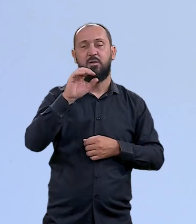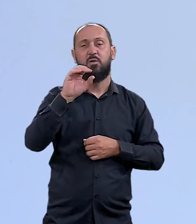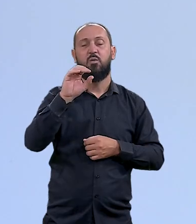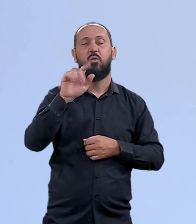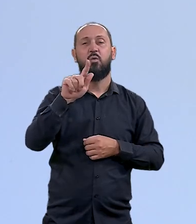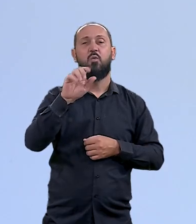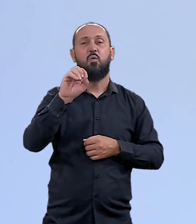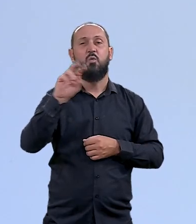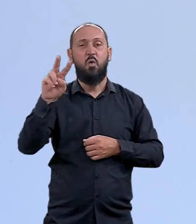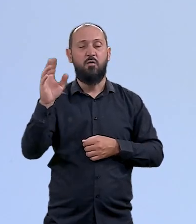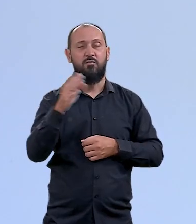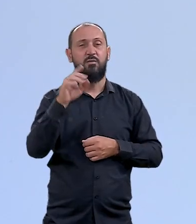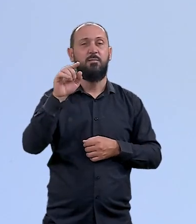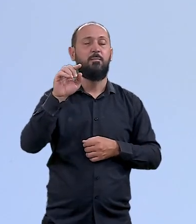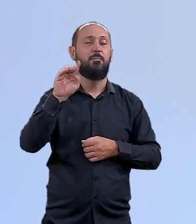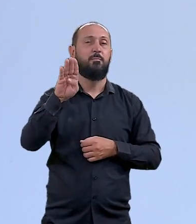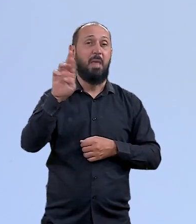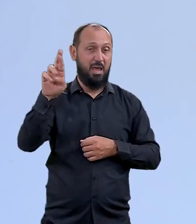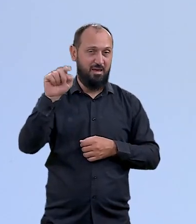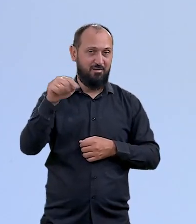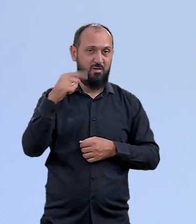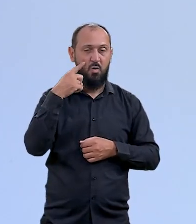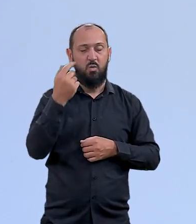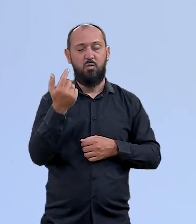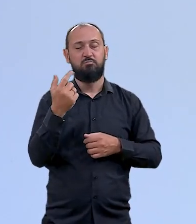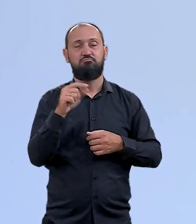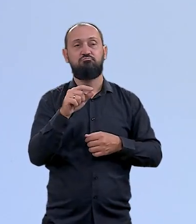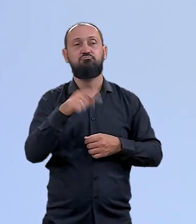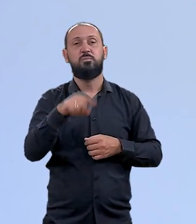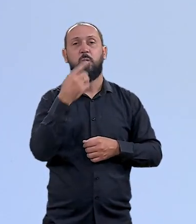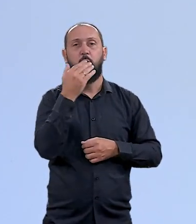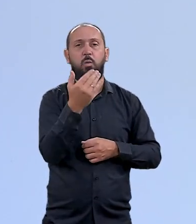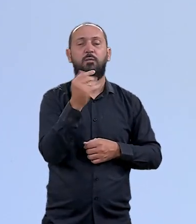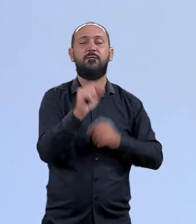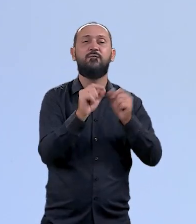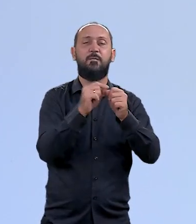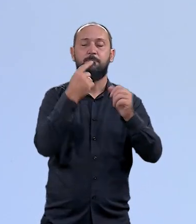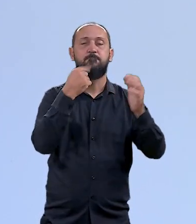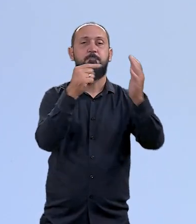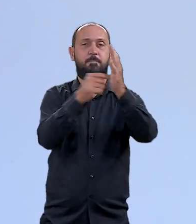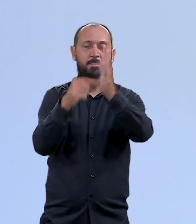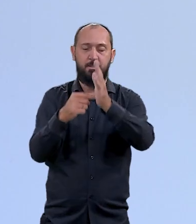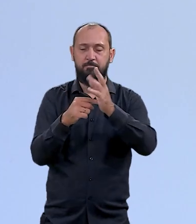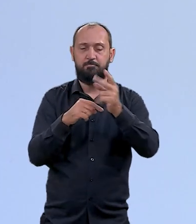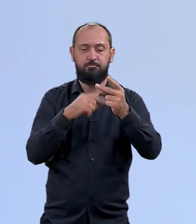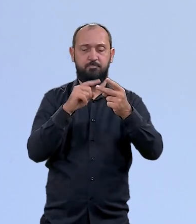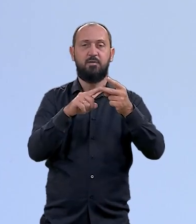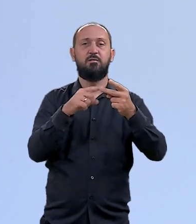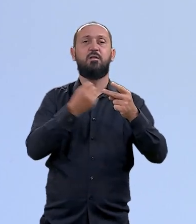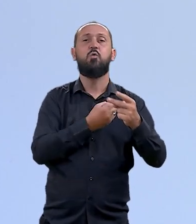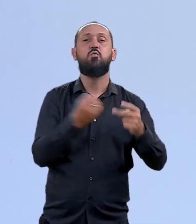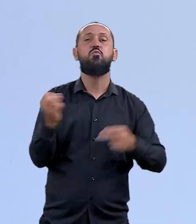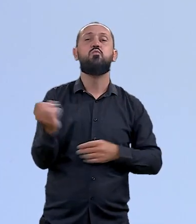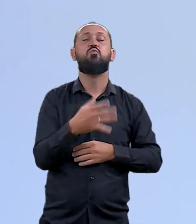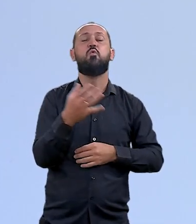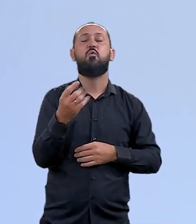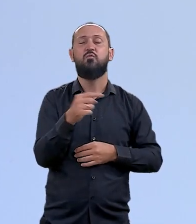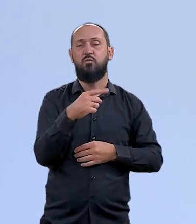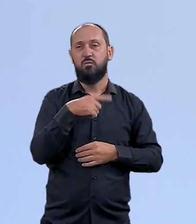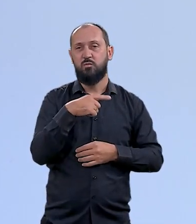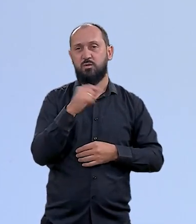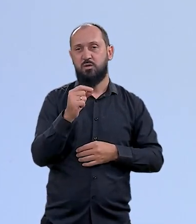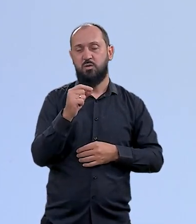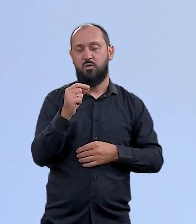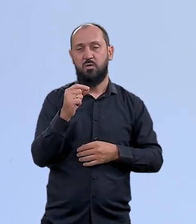que é o Sistema de Alertas contra a Desinformação. Esse SIAD ele é centralizado pela Justiça Eleitoral, pelo Tribunal Superior Eleitoral, mas